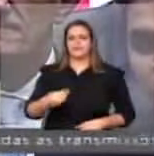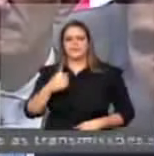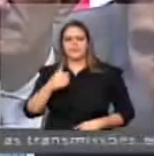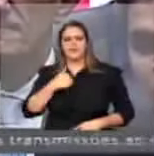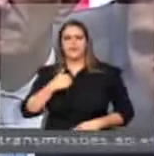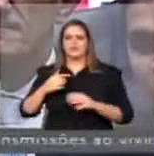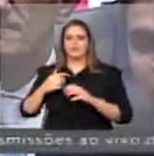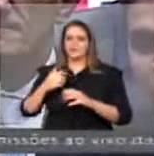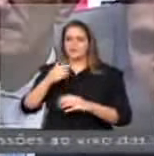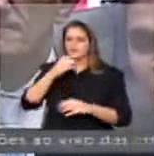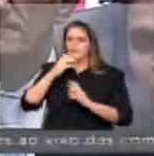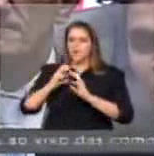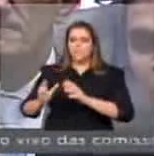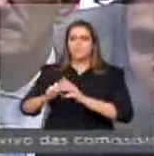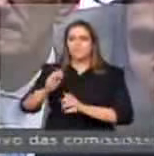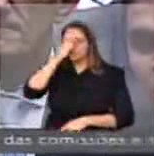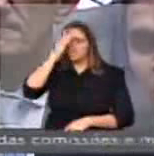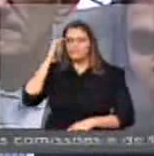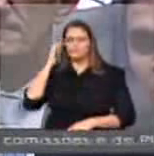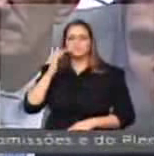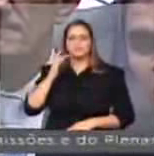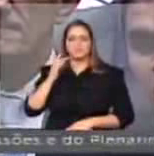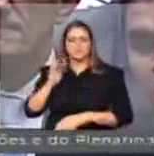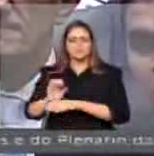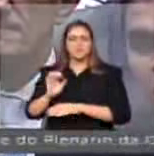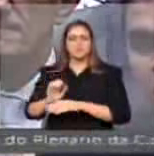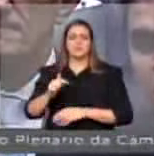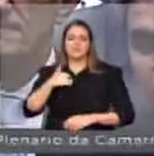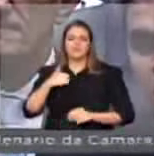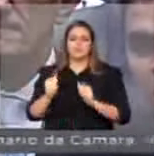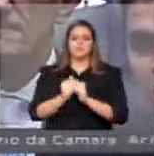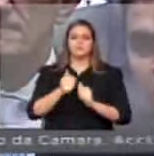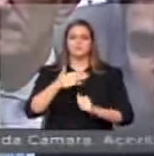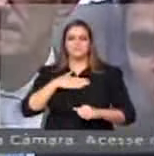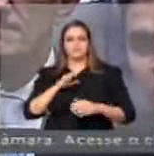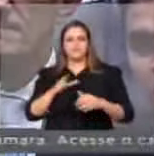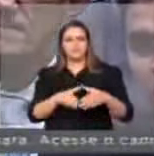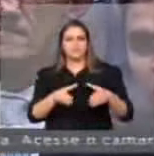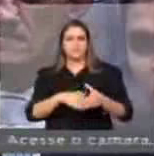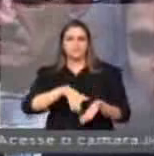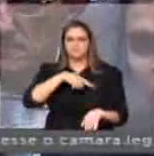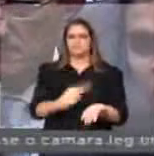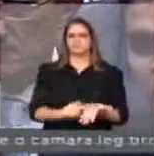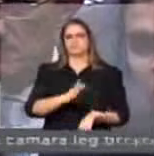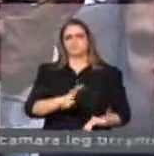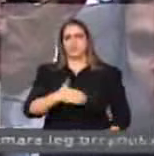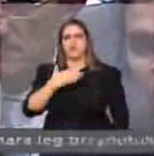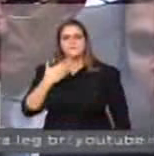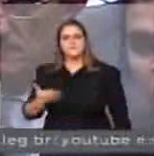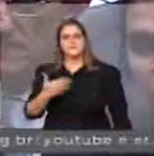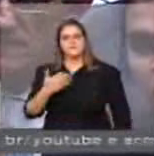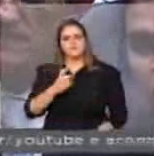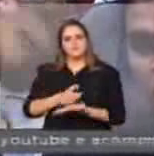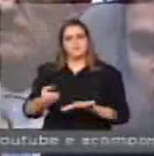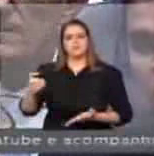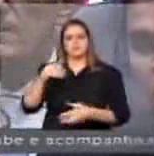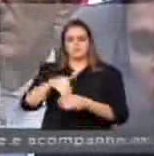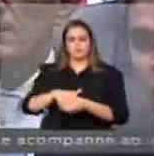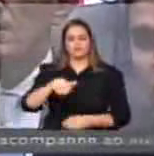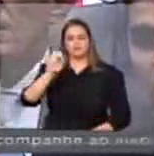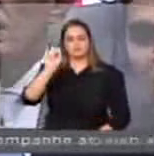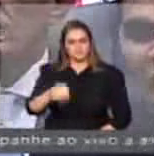quem convive em Alagoas, eu, encaminhando junto com o meu partido, que fechou questão a favor do impeachment, dou